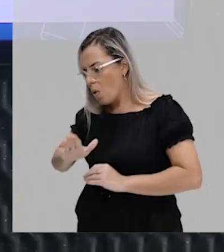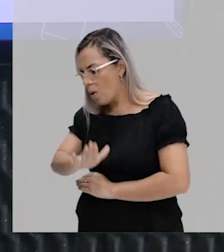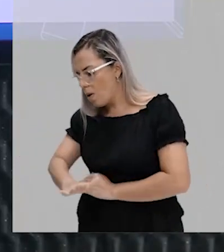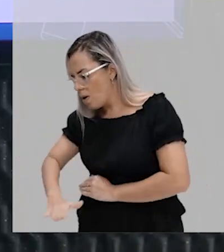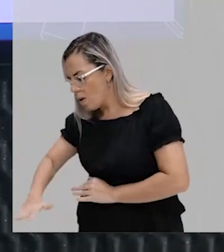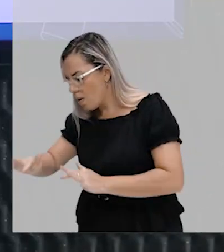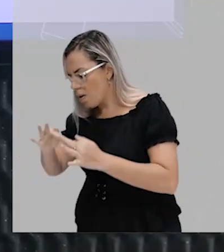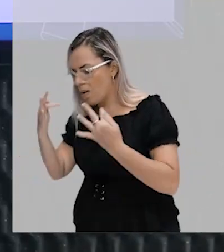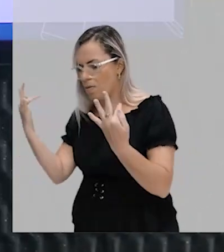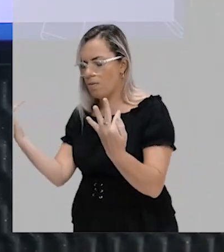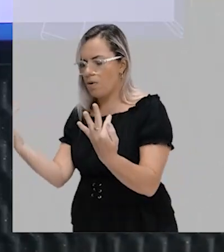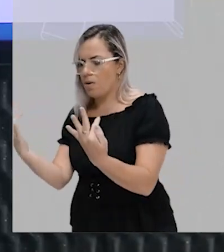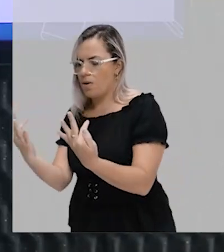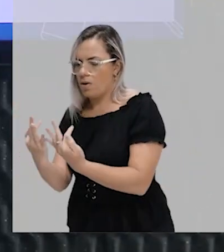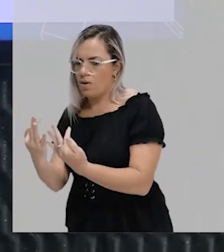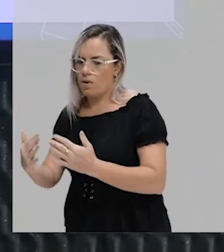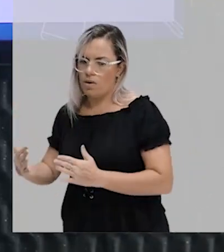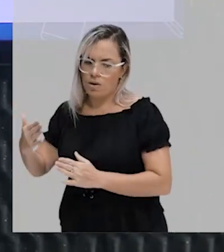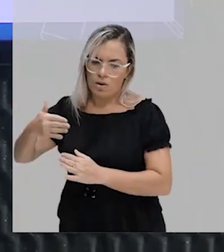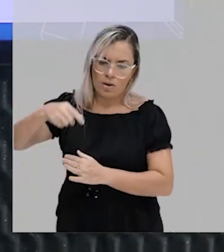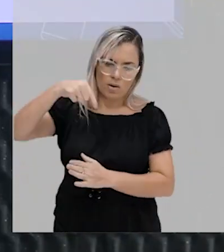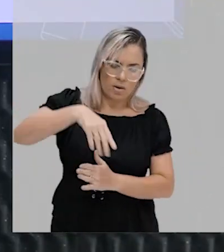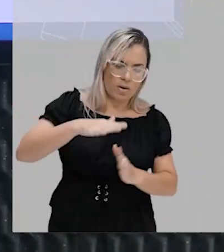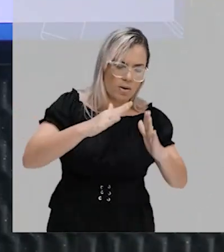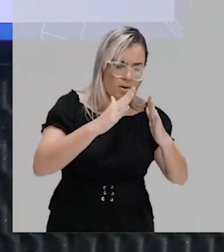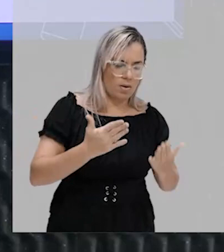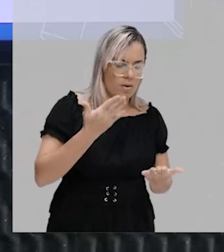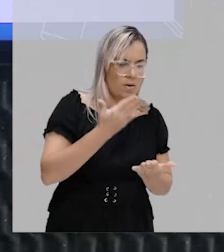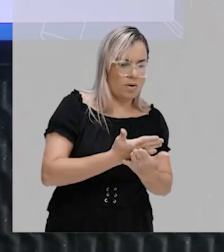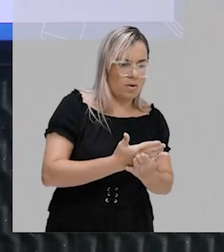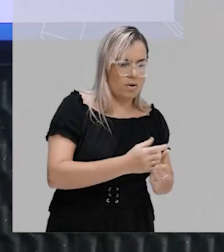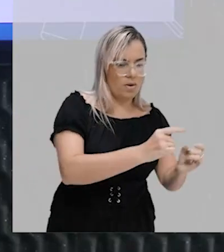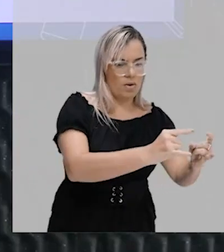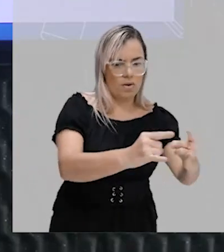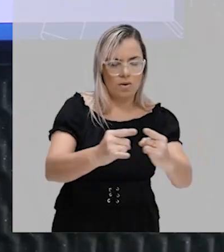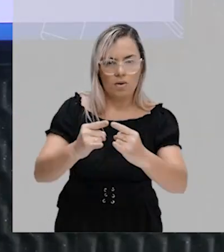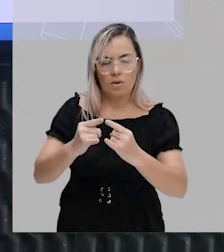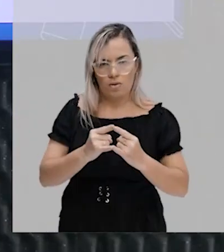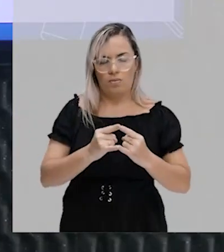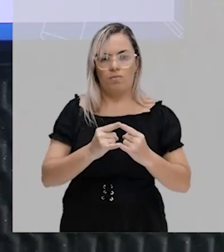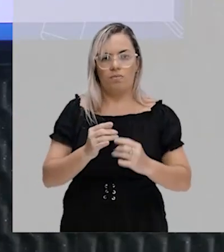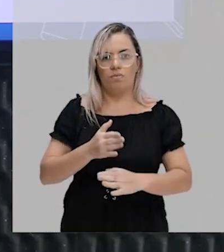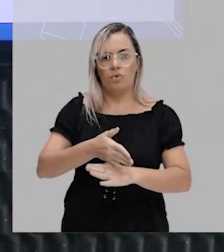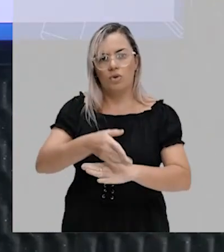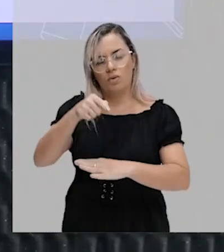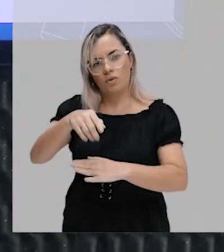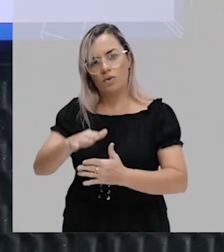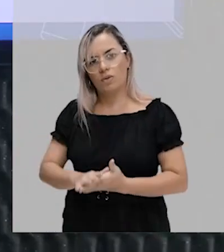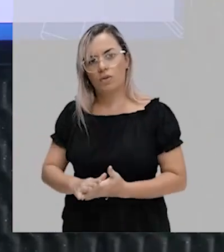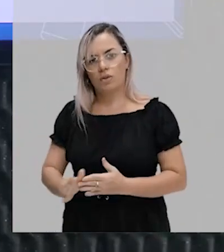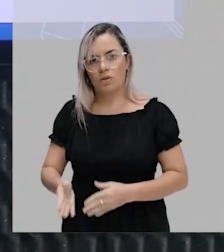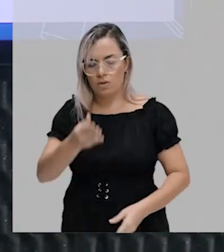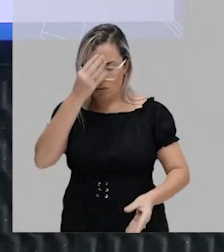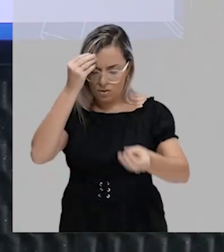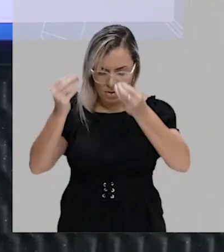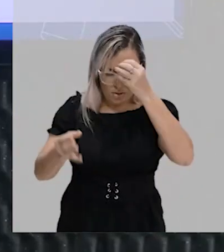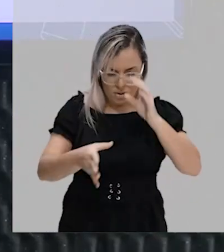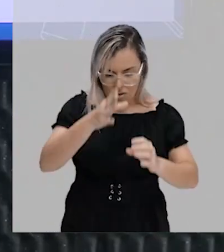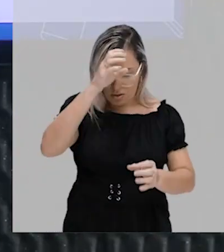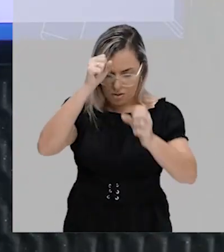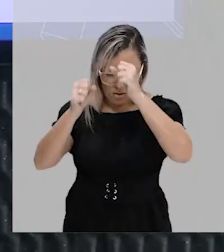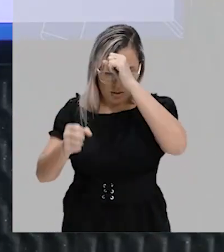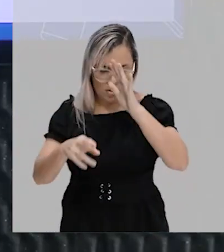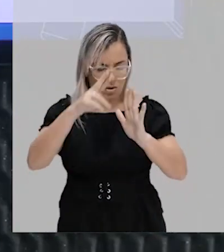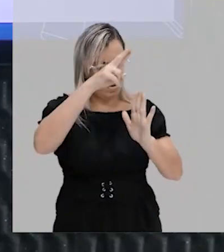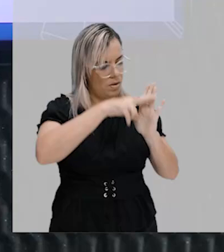âmbito familiar, passando também pela escola e pelas demais instituições que você passou. E aí a gente vai aprendendo regras,